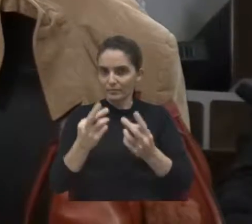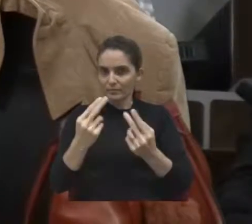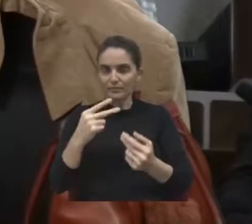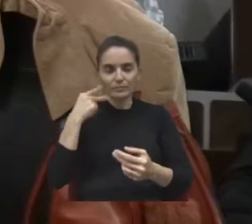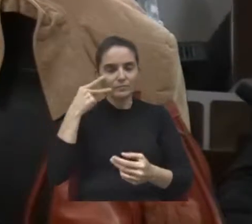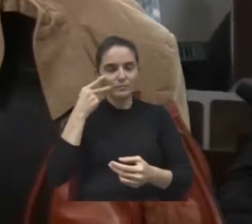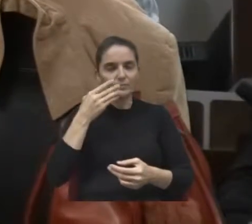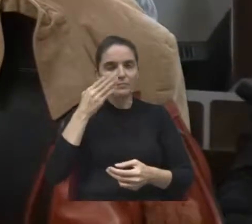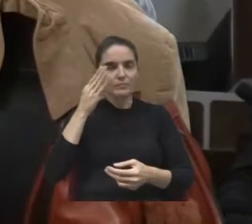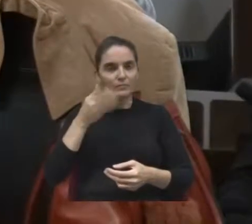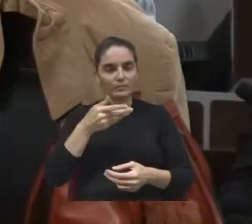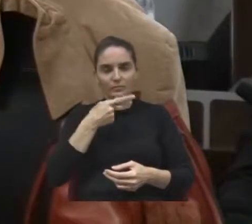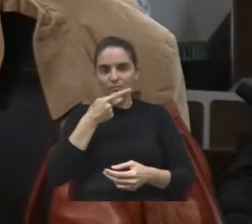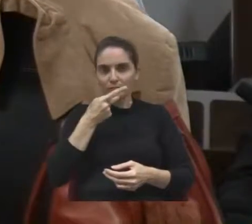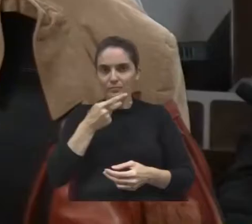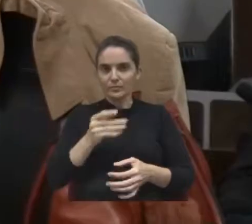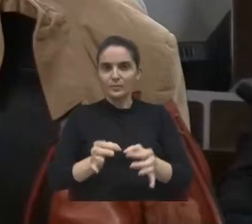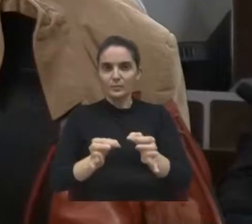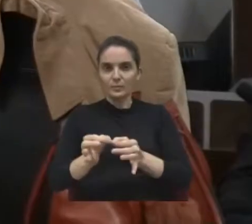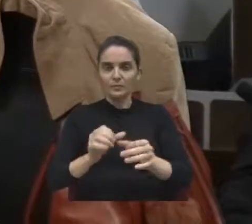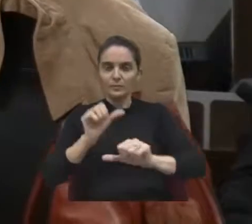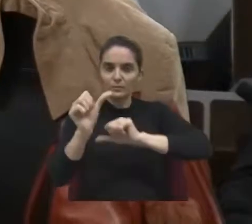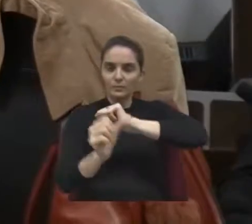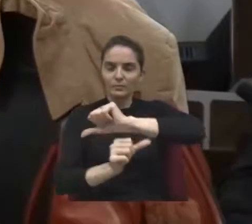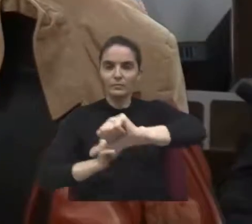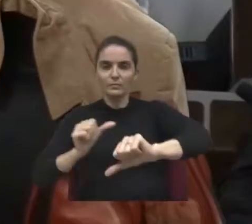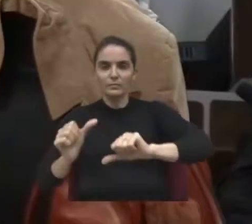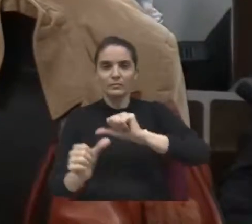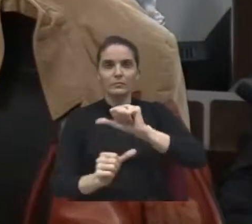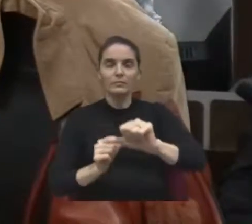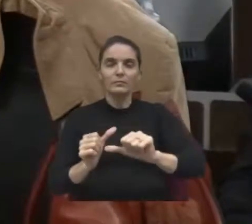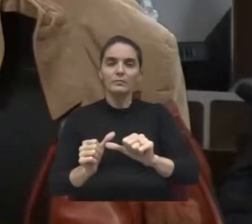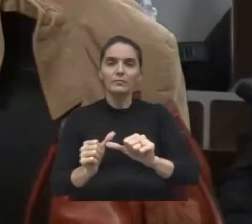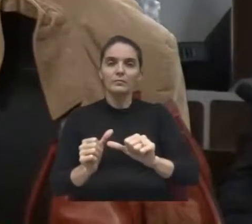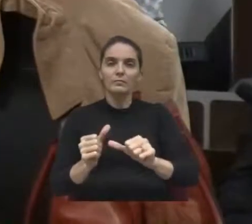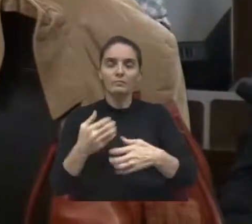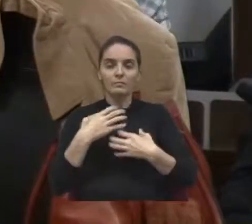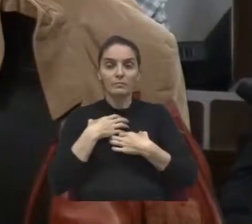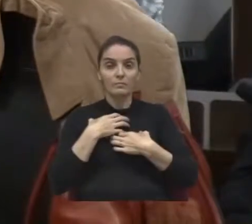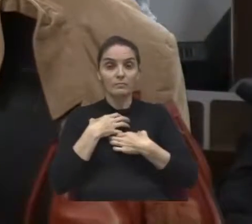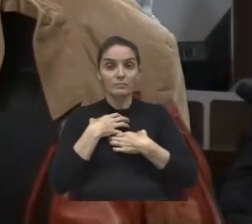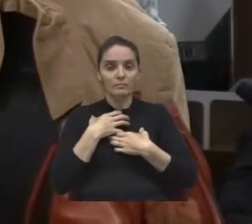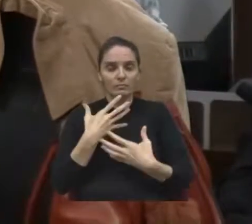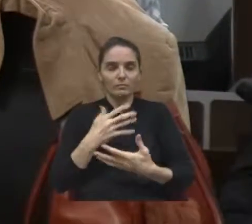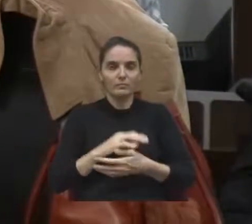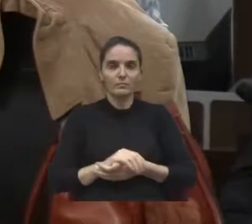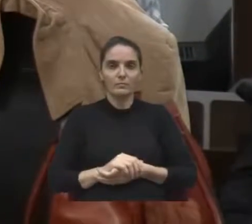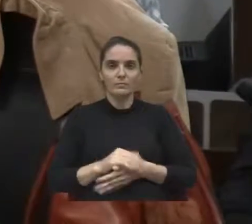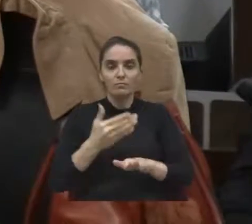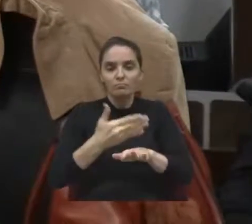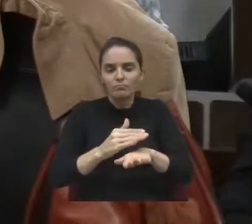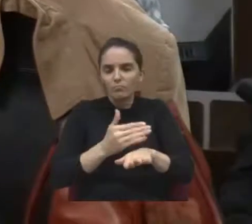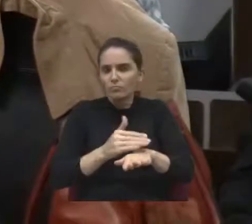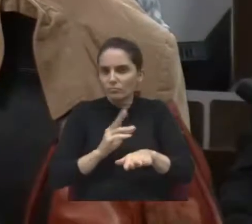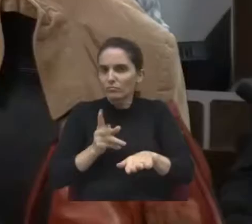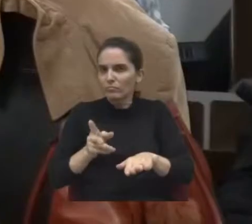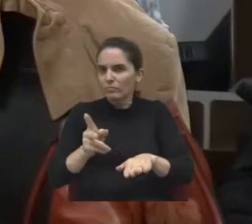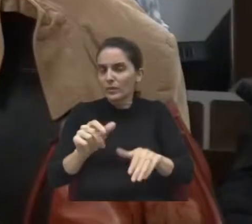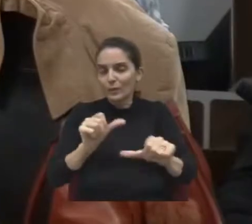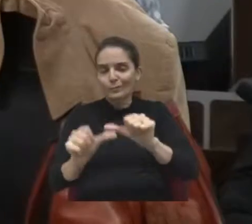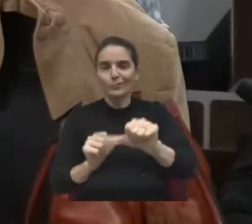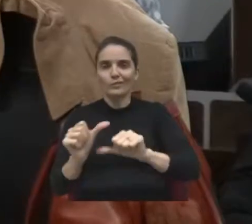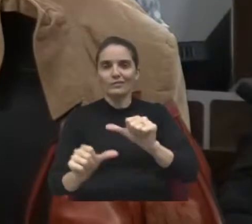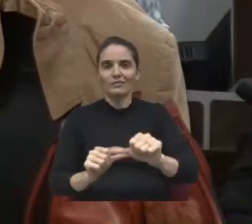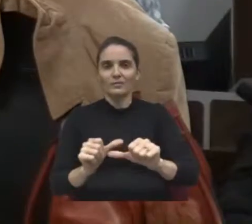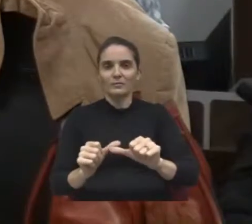que realmente vai mudar, né, os nossos hábitos, os nossos costumes. É muito cômodo